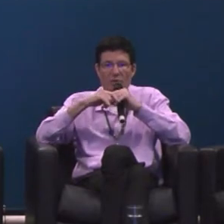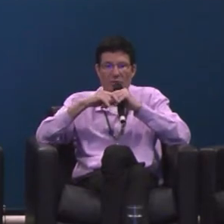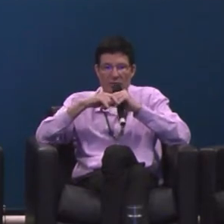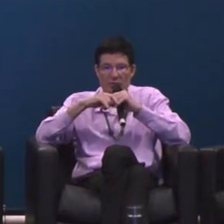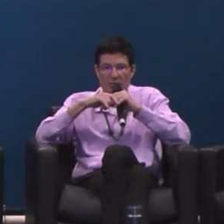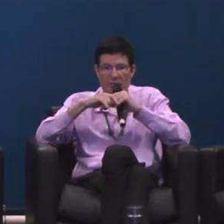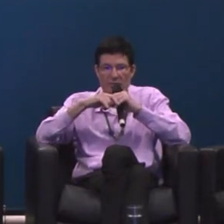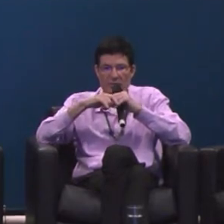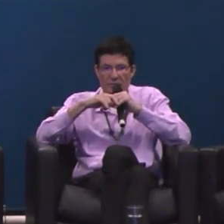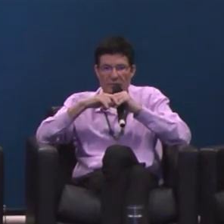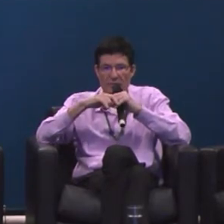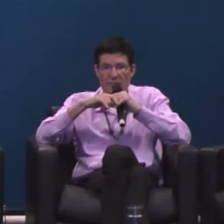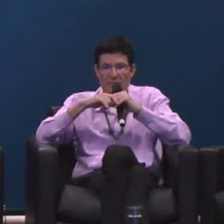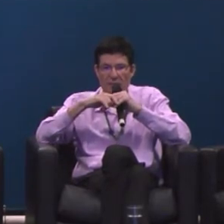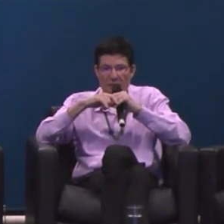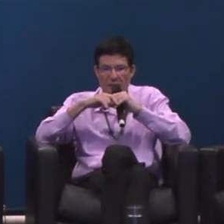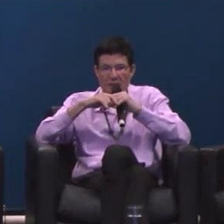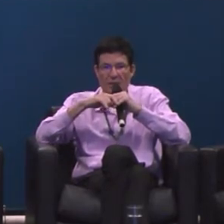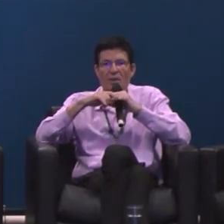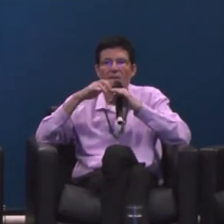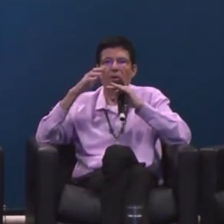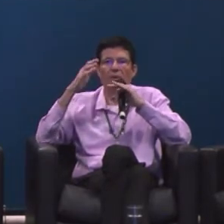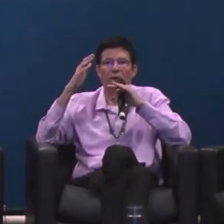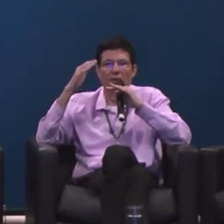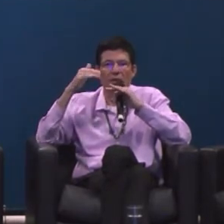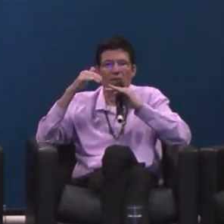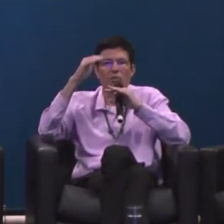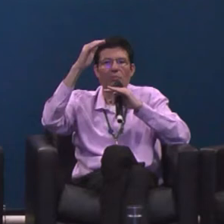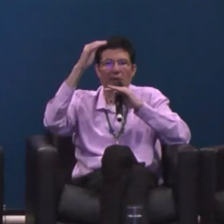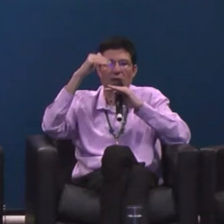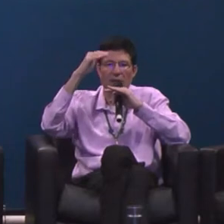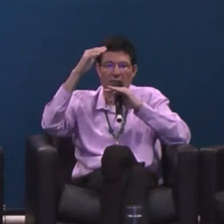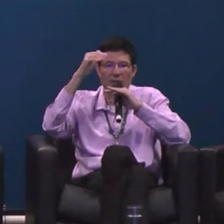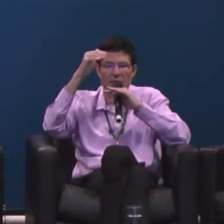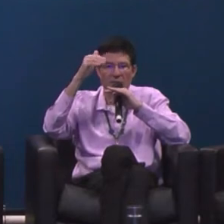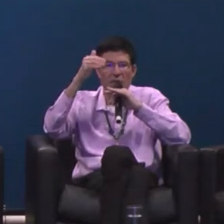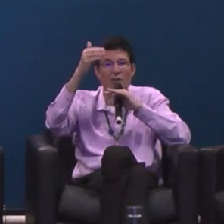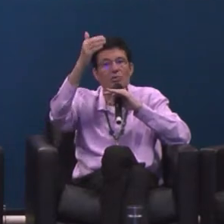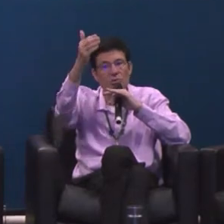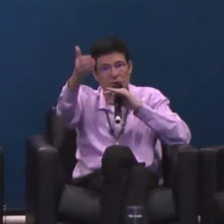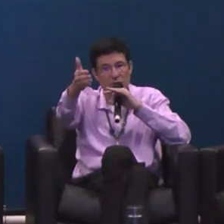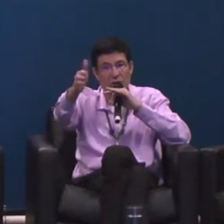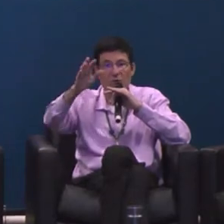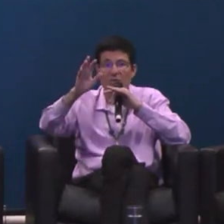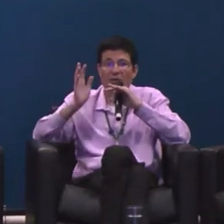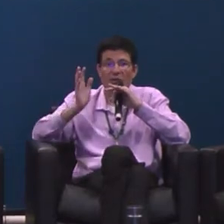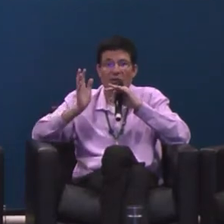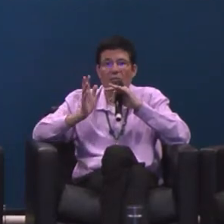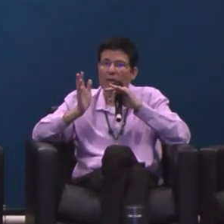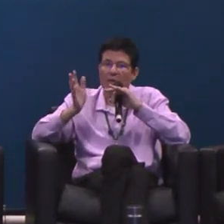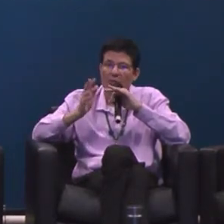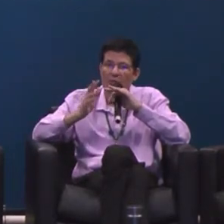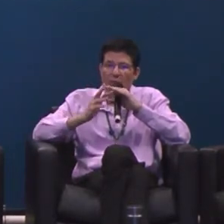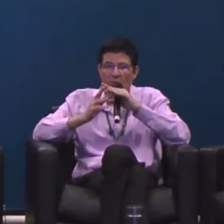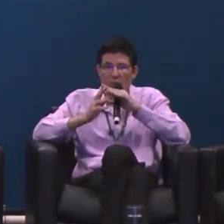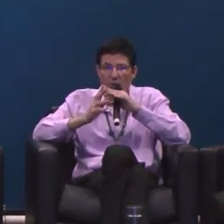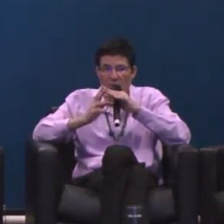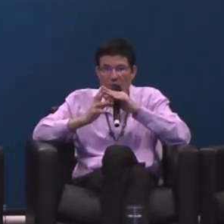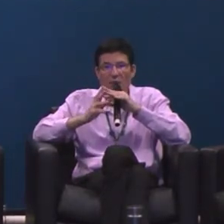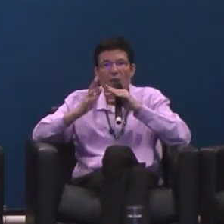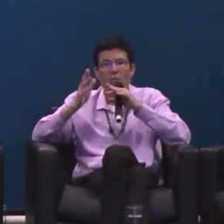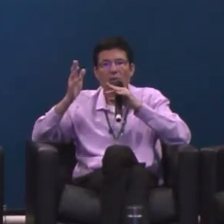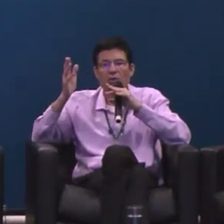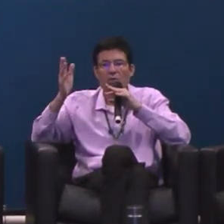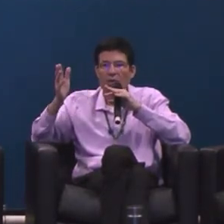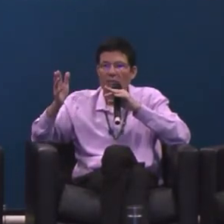situações. Certo? Então, ao ler isso, comparem essas atividades com os seus, se vai ter uma grande mudança ou não.